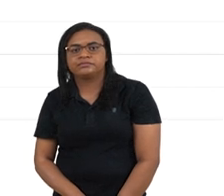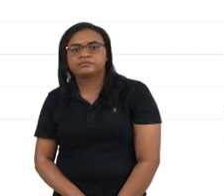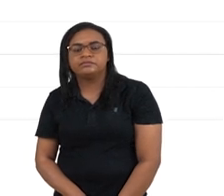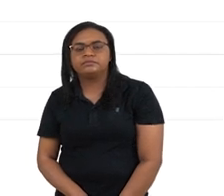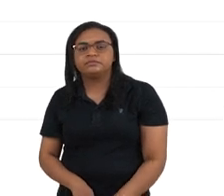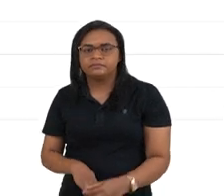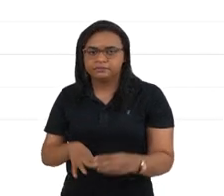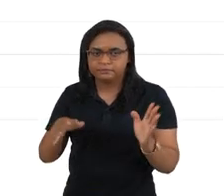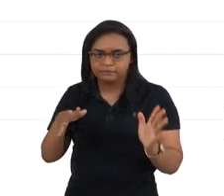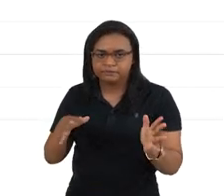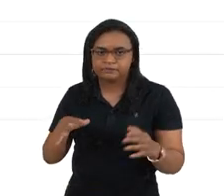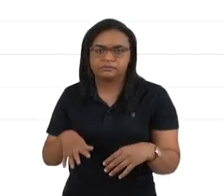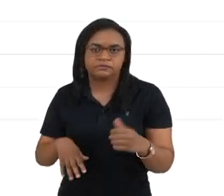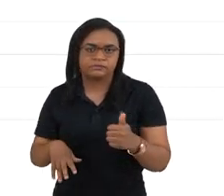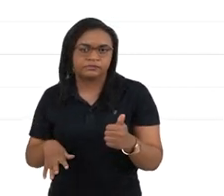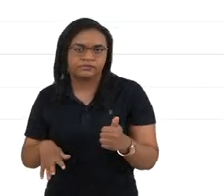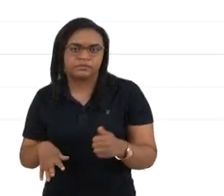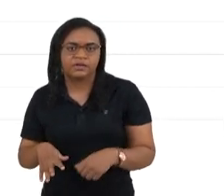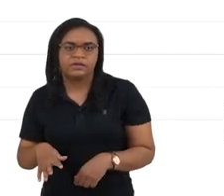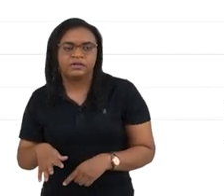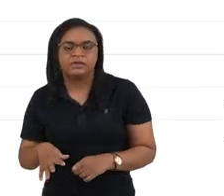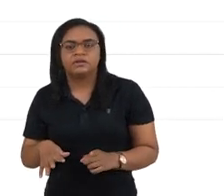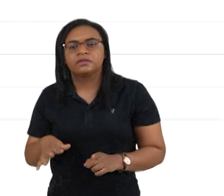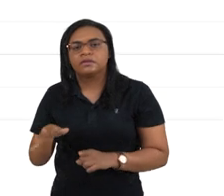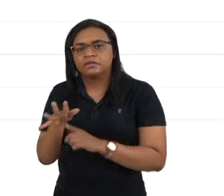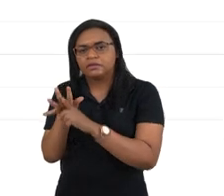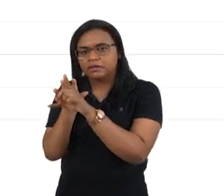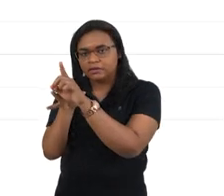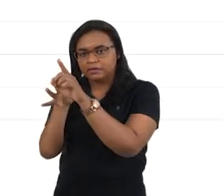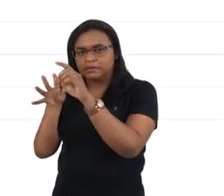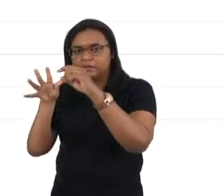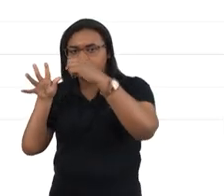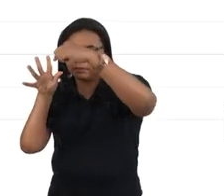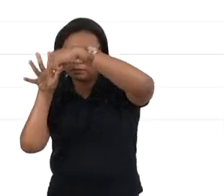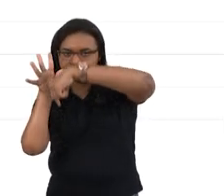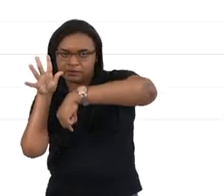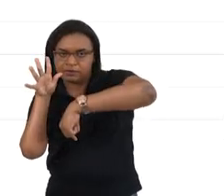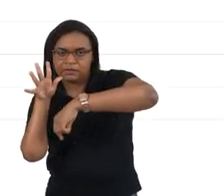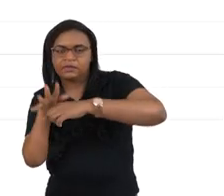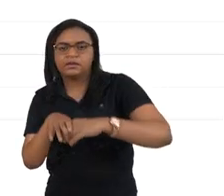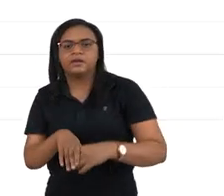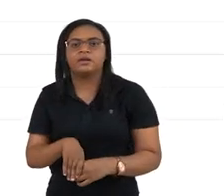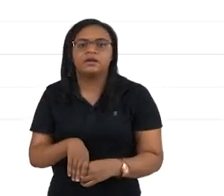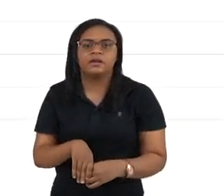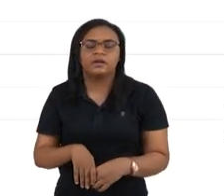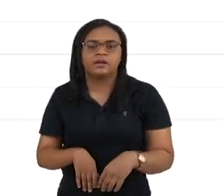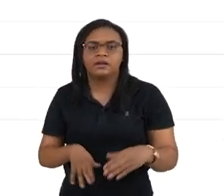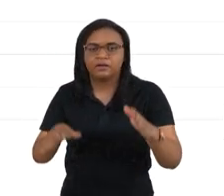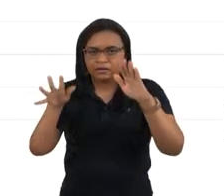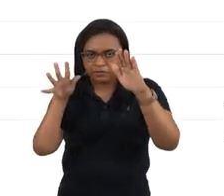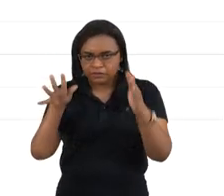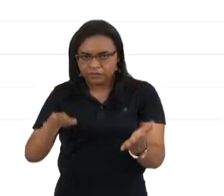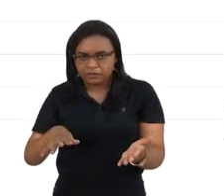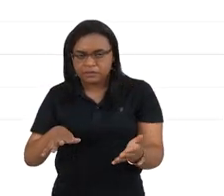Aí agora, primeiro a gente tem que fazer o lance das setinhas. Então vamos ver aqui, ó. A gente isola quem tem a variável desconhecida